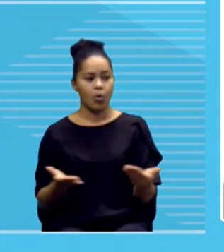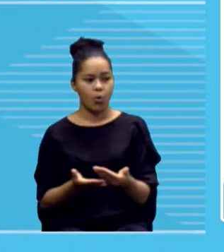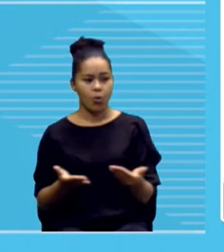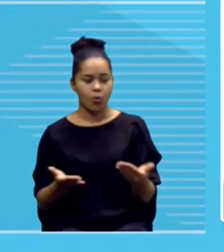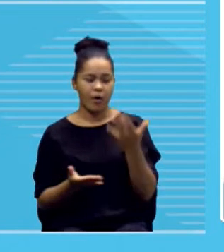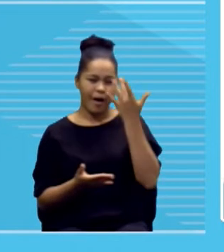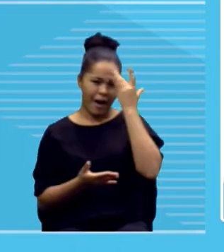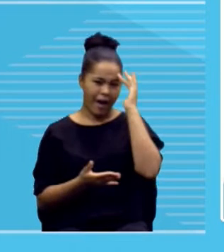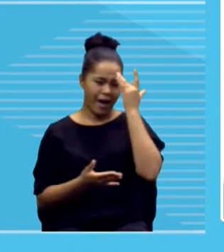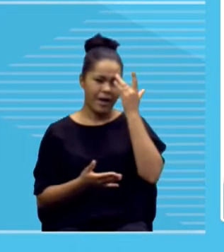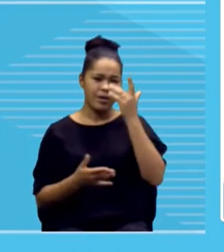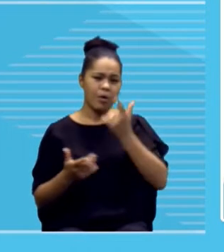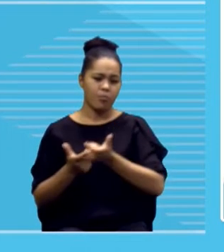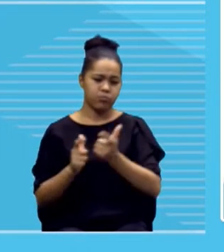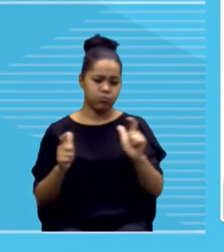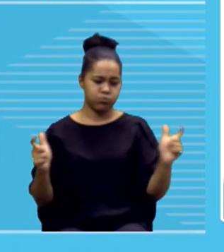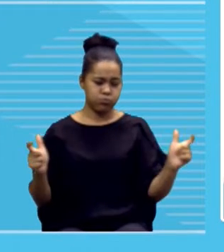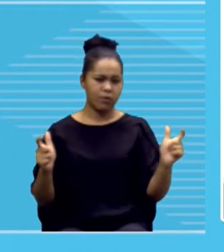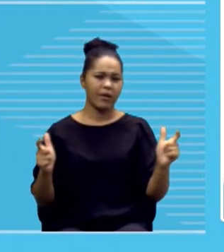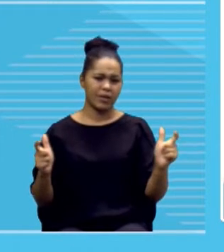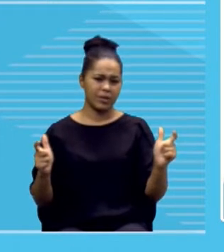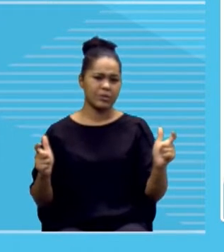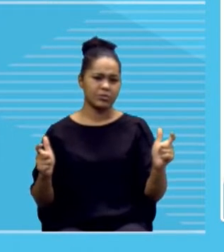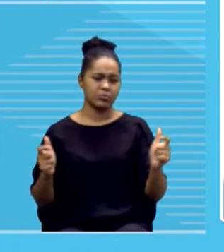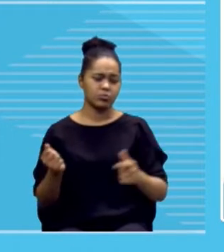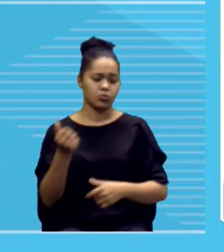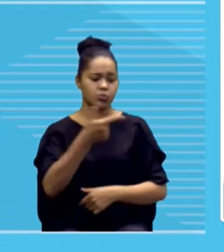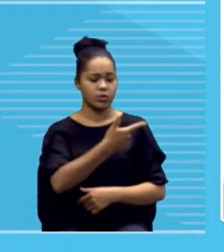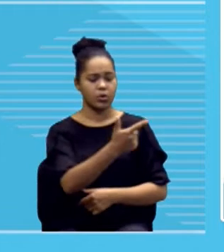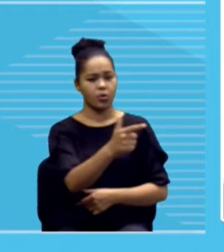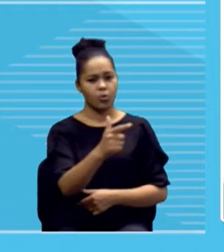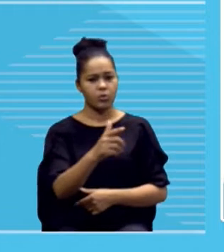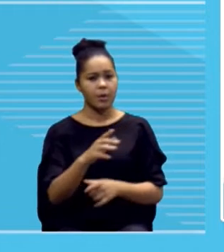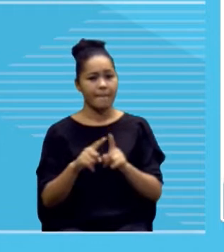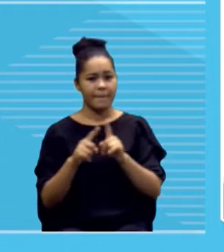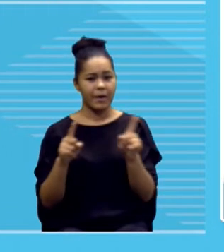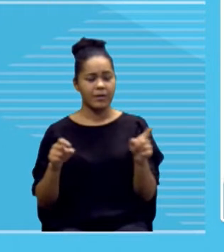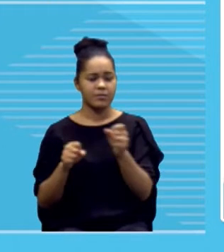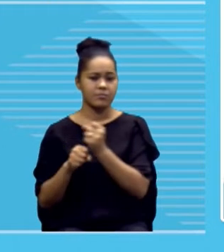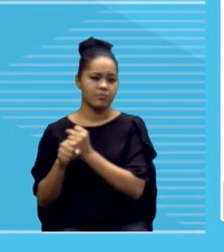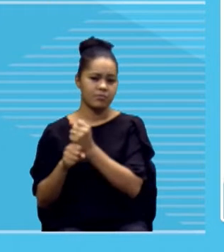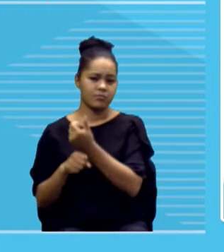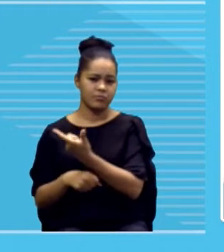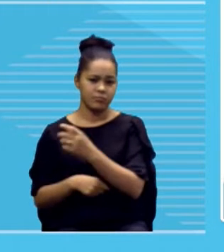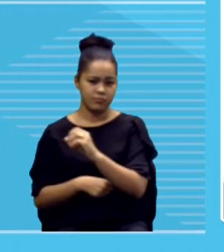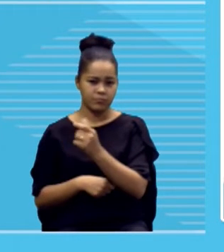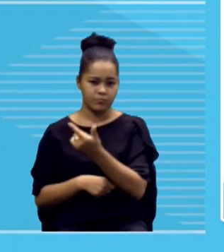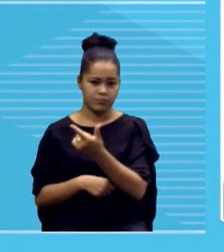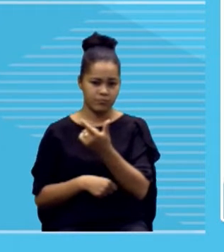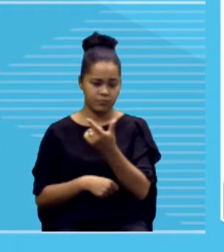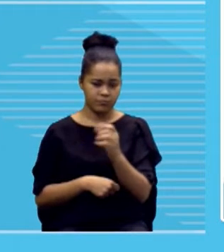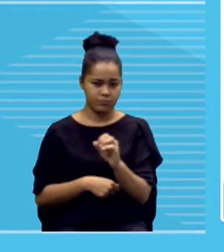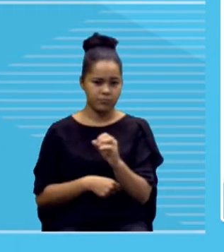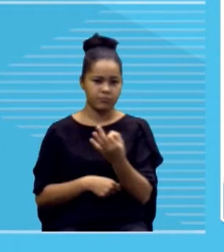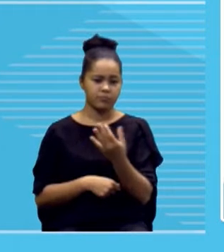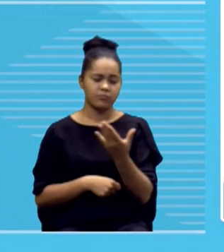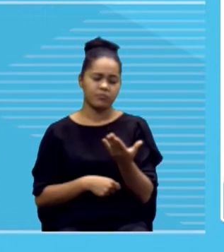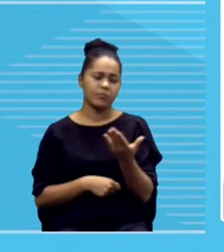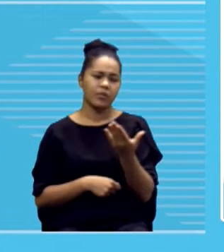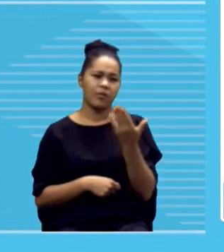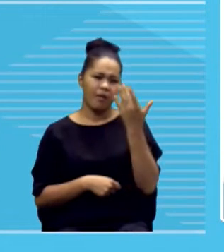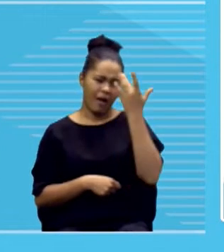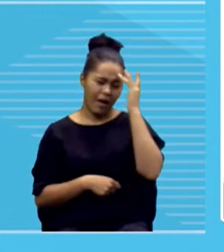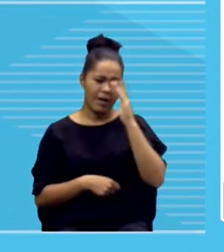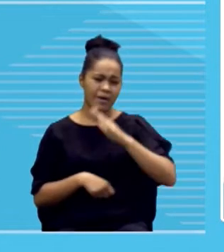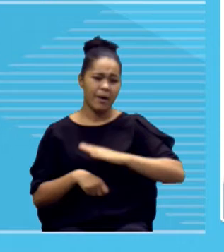maior do Nordeste. As outras eram maiores que elas, mas ela fez uma reforma, em 2020 ela não tinha terminado ainda, mas hoje em dia eu acho, tenho quase certeza que ela é a maior